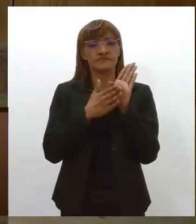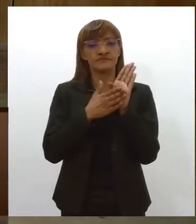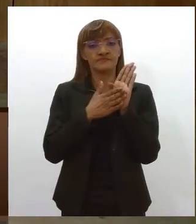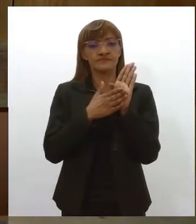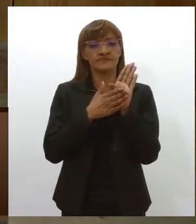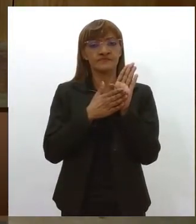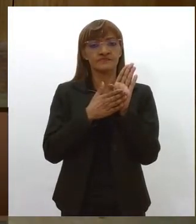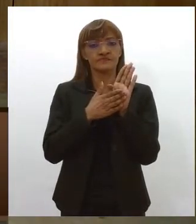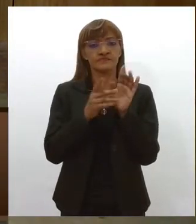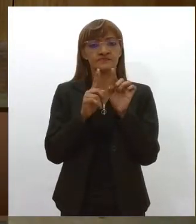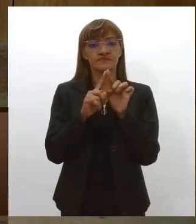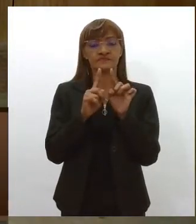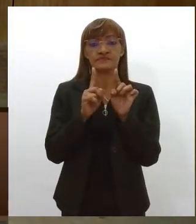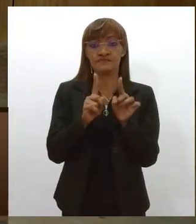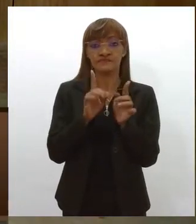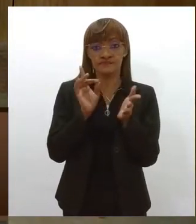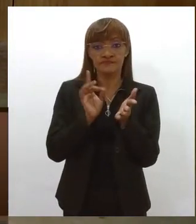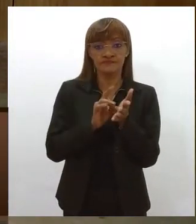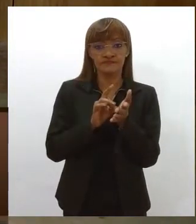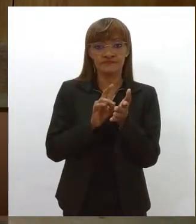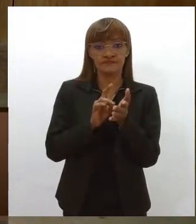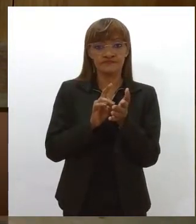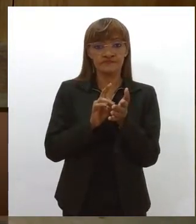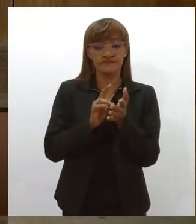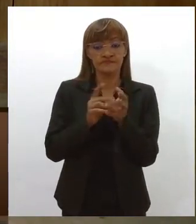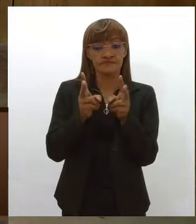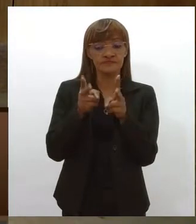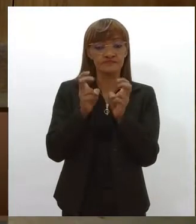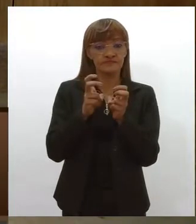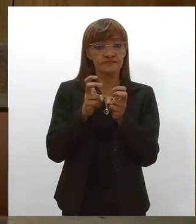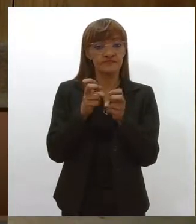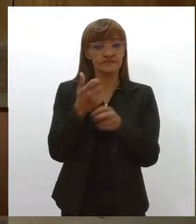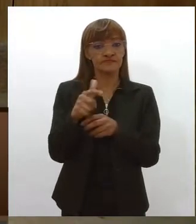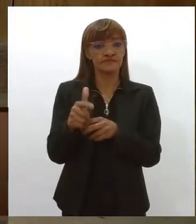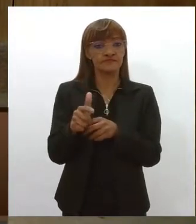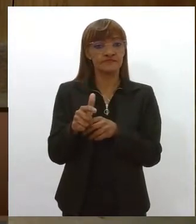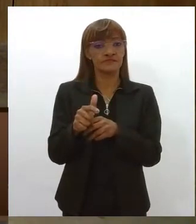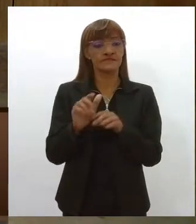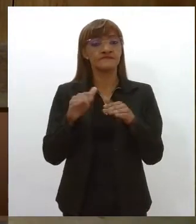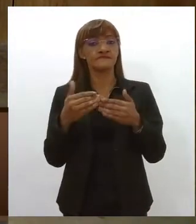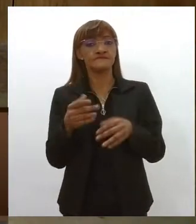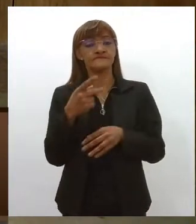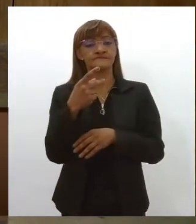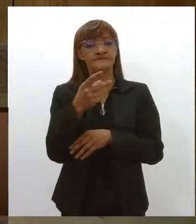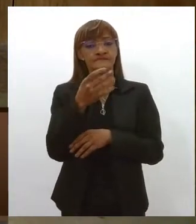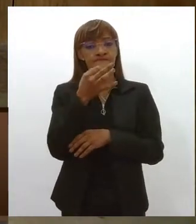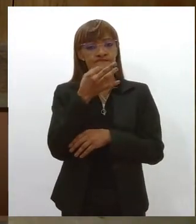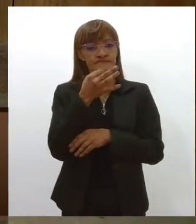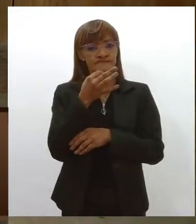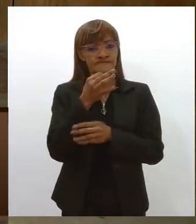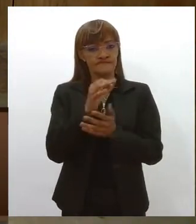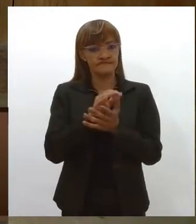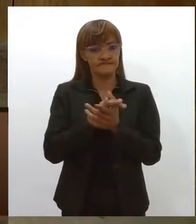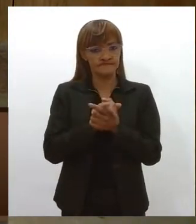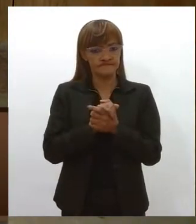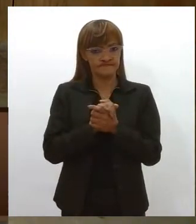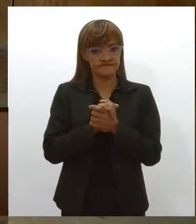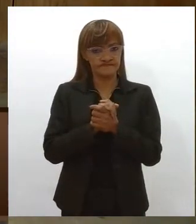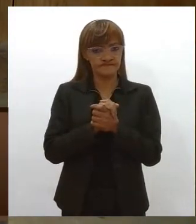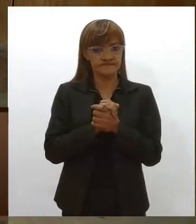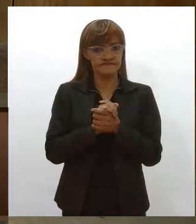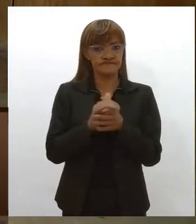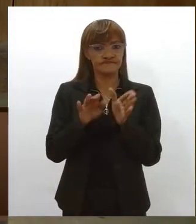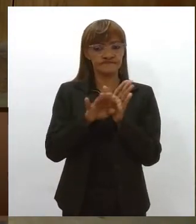se propõe. E aí eu queria saber qual é a sua expectativa em relação a isso. Certamente você vai vir com uma agenda cheia de